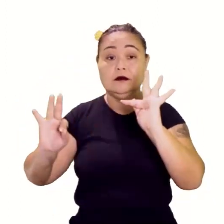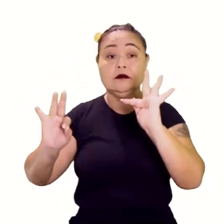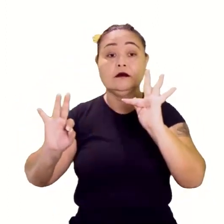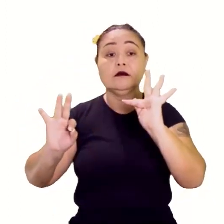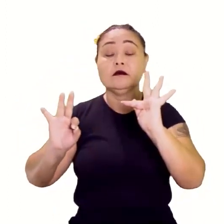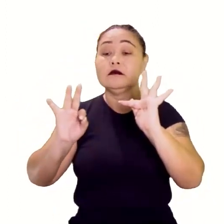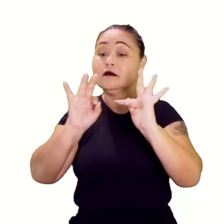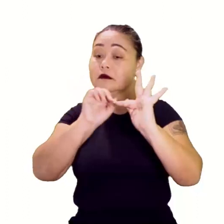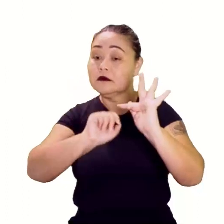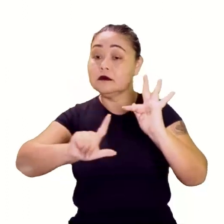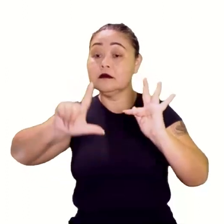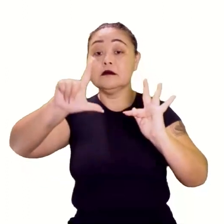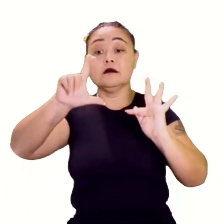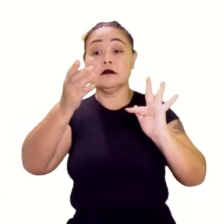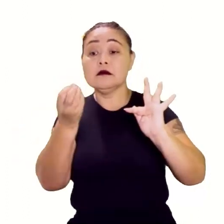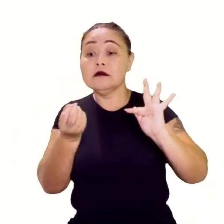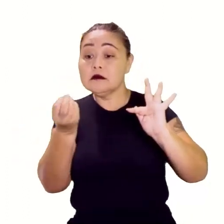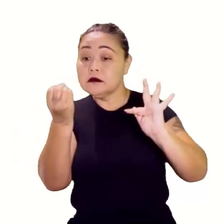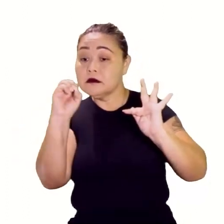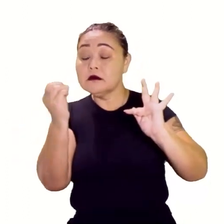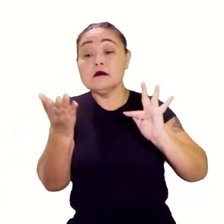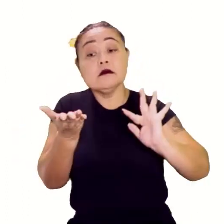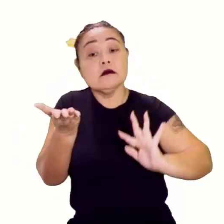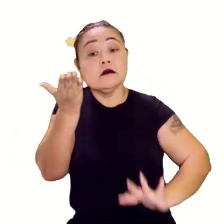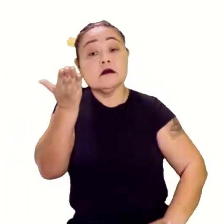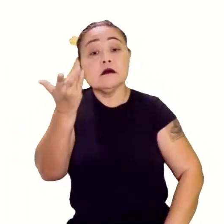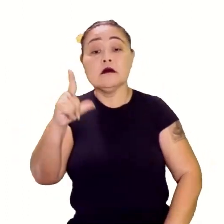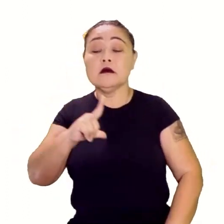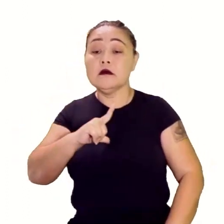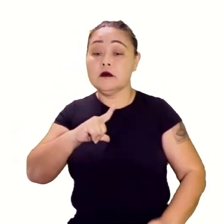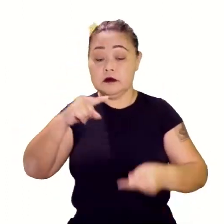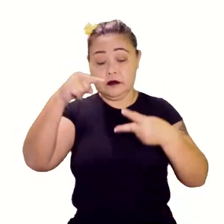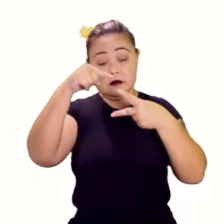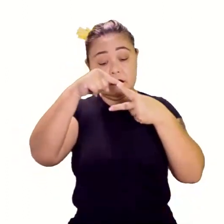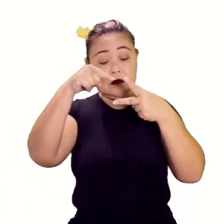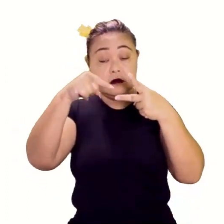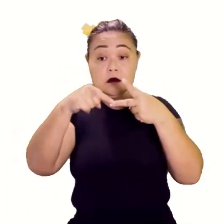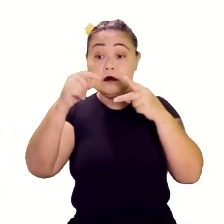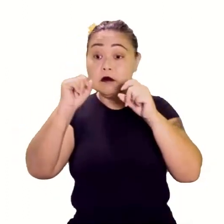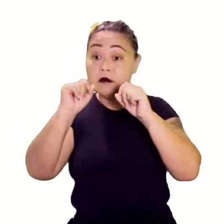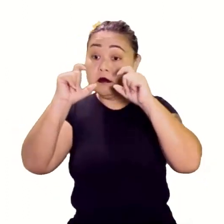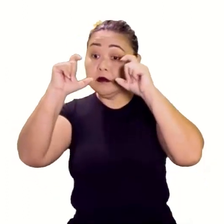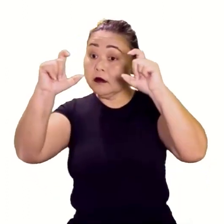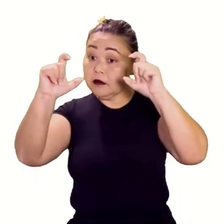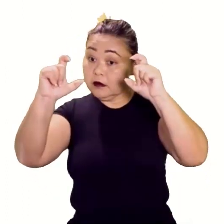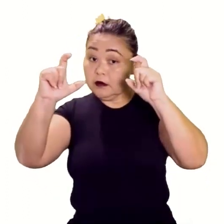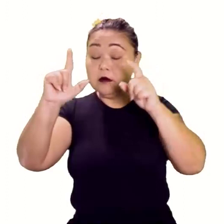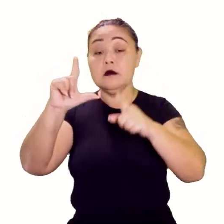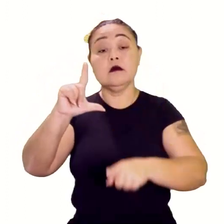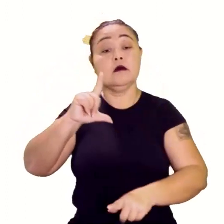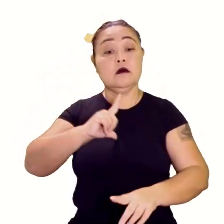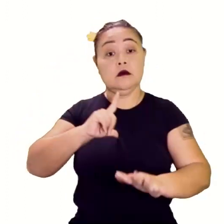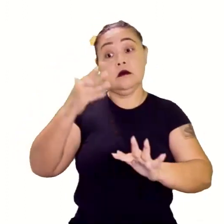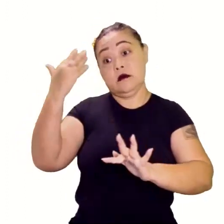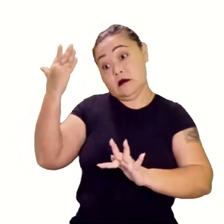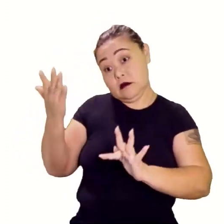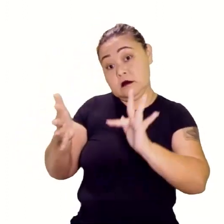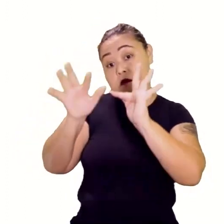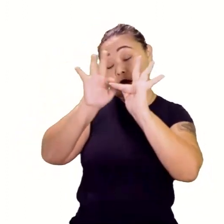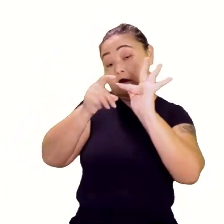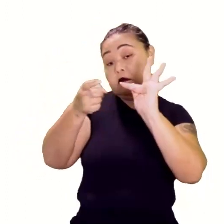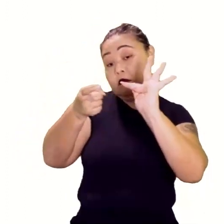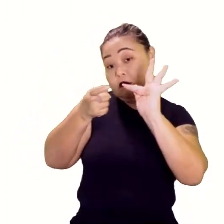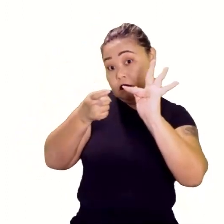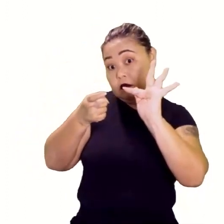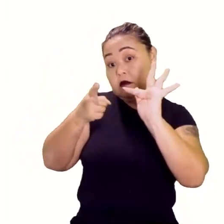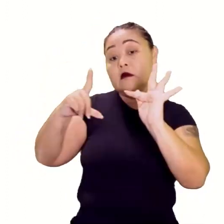função logarítmica, devemos estar atentos às duas situações. Nós temos a função logarítmica, está lá a função